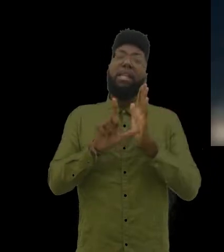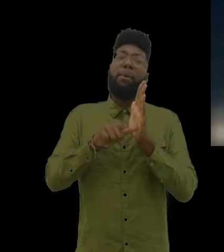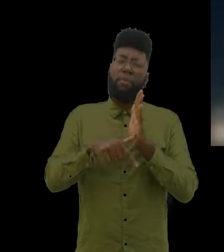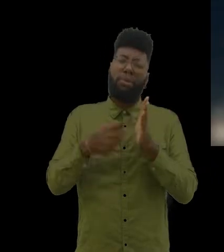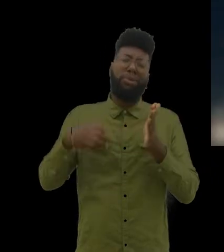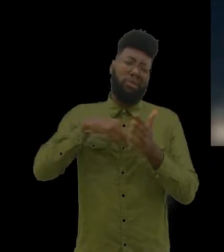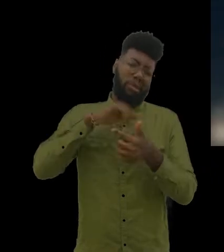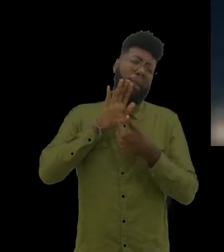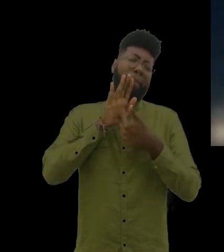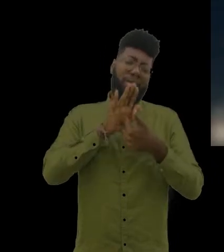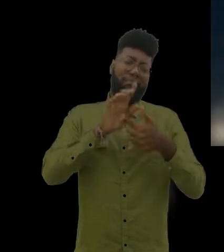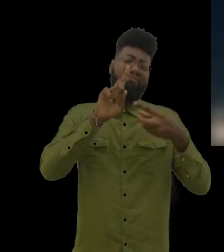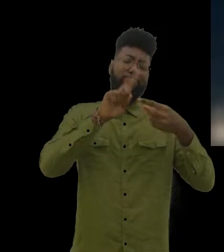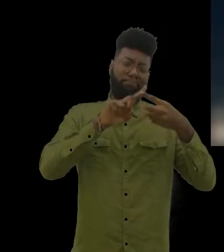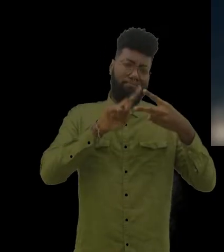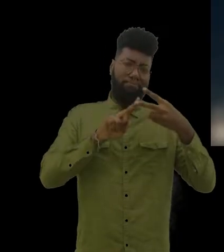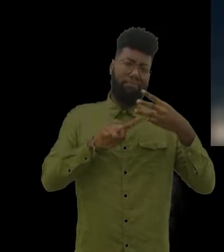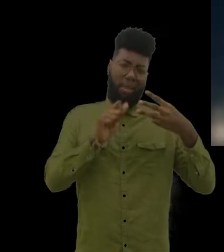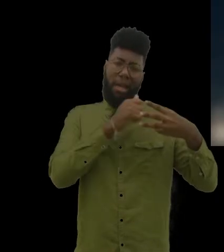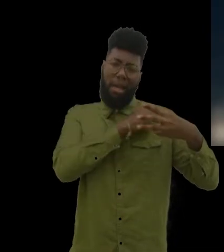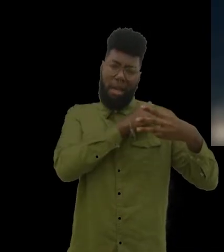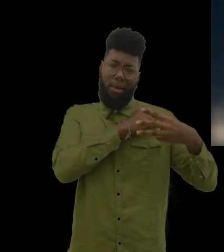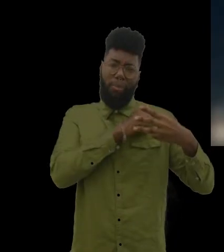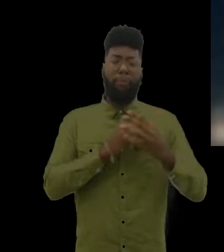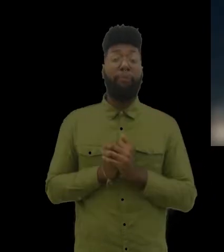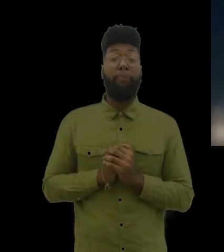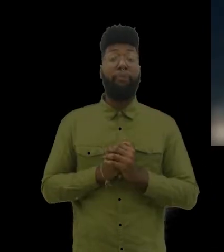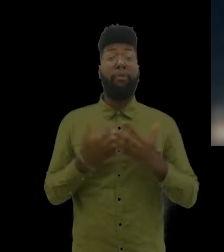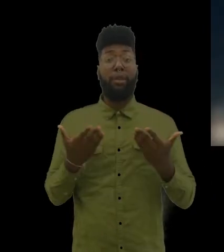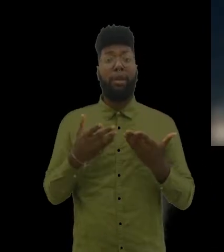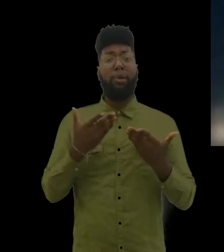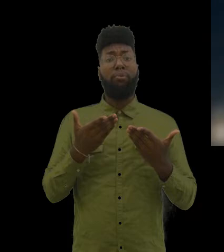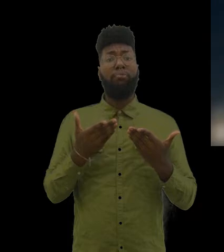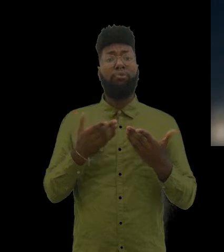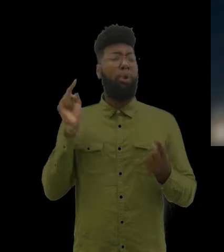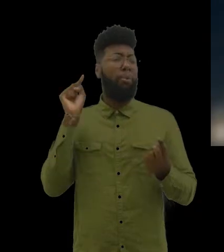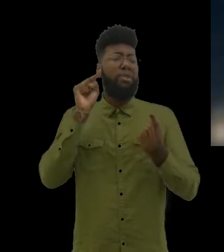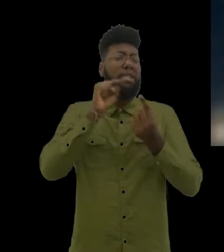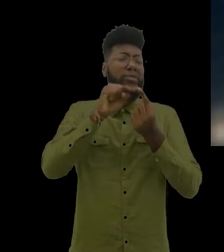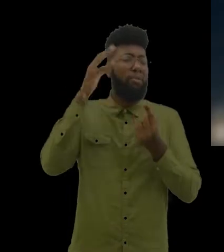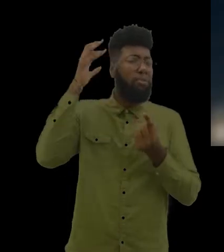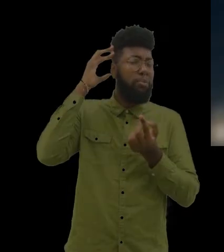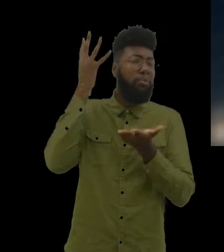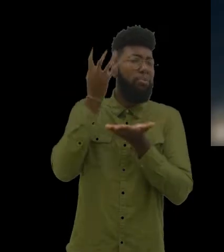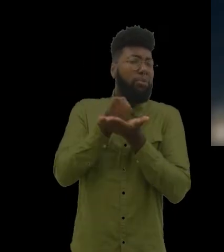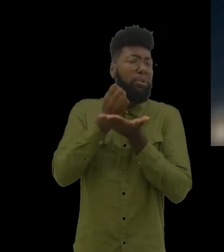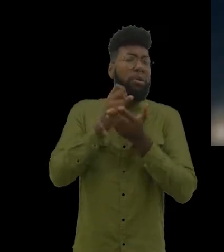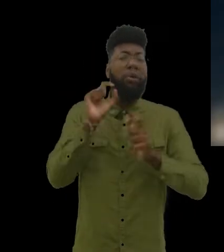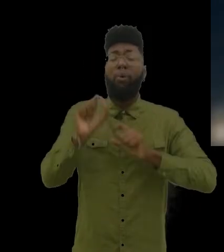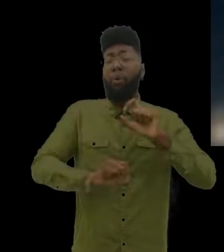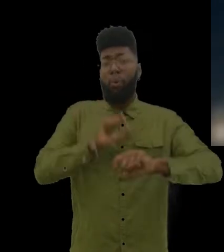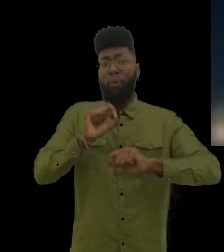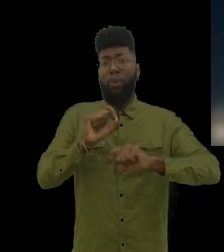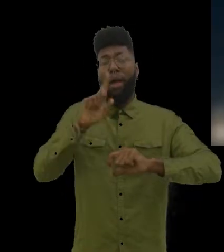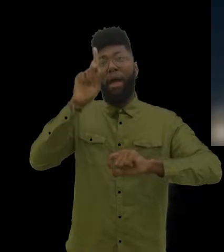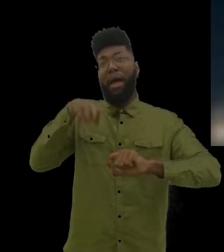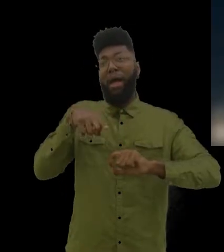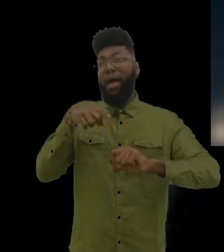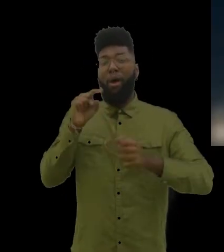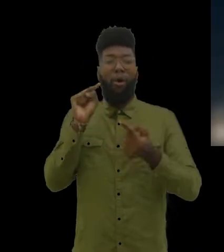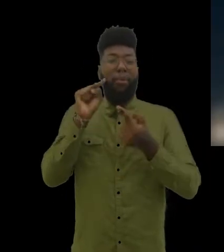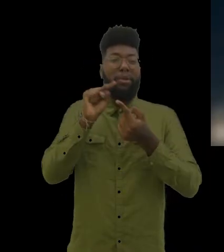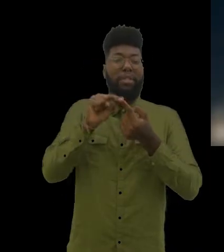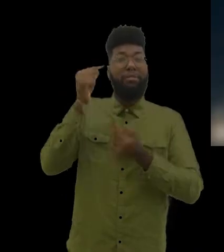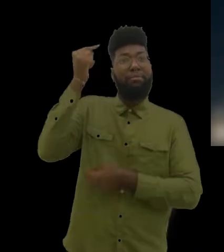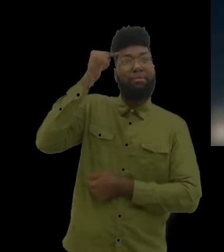elas. E é isso, né? A ideia do podcast é uma ideia que vem já me